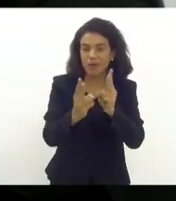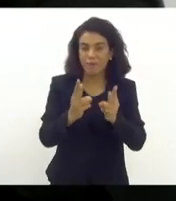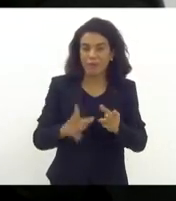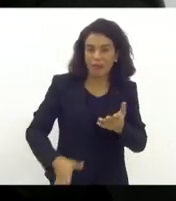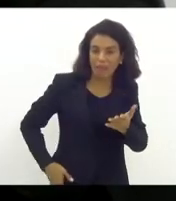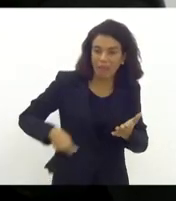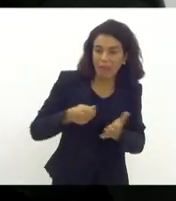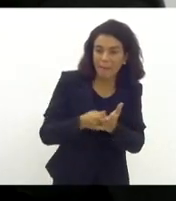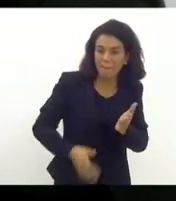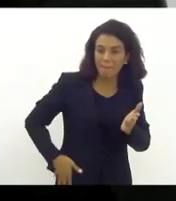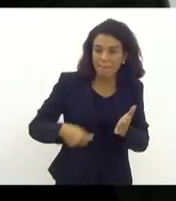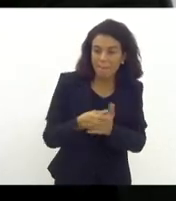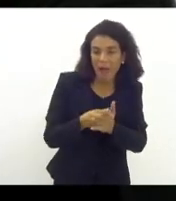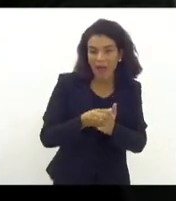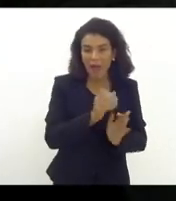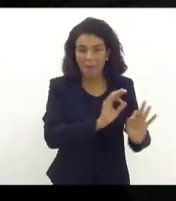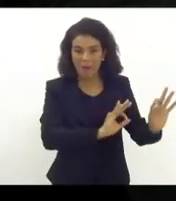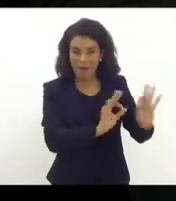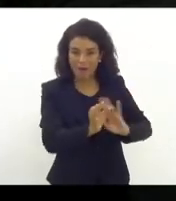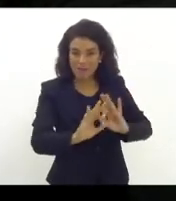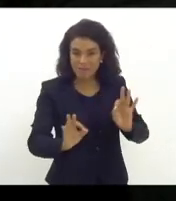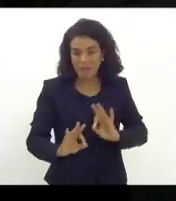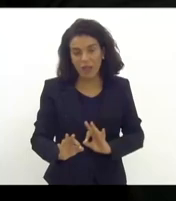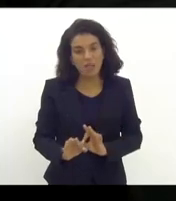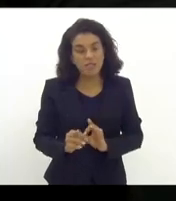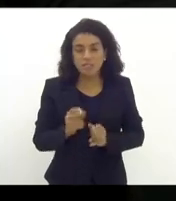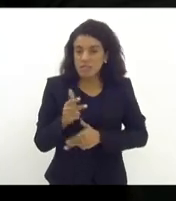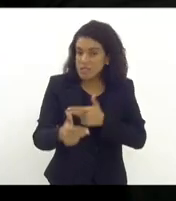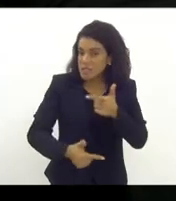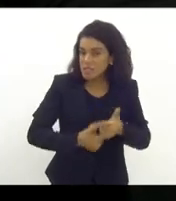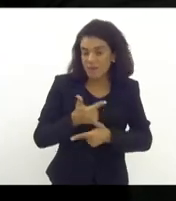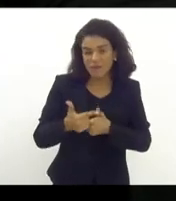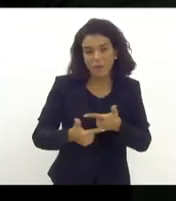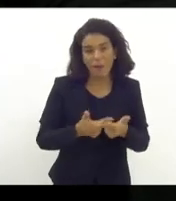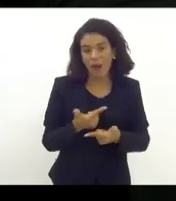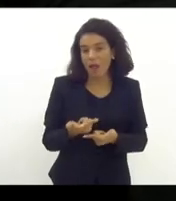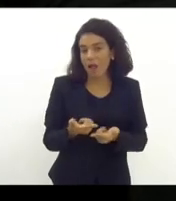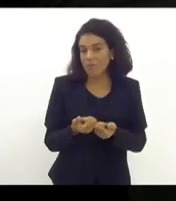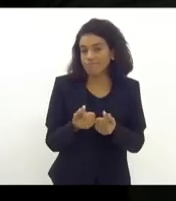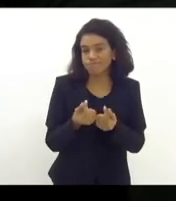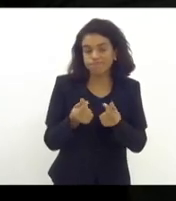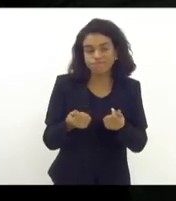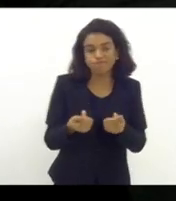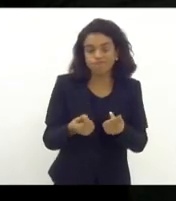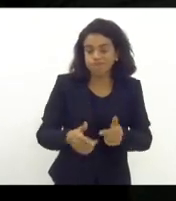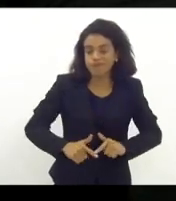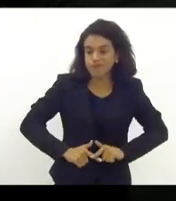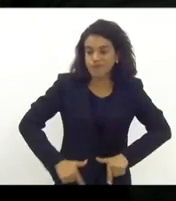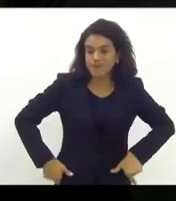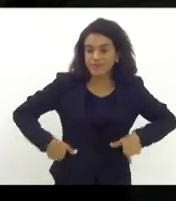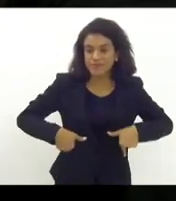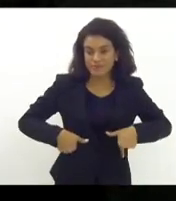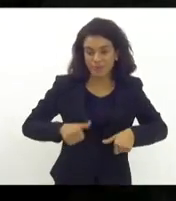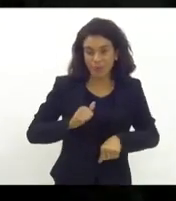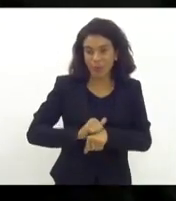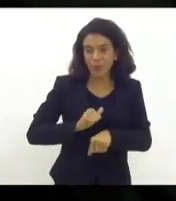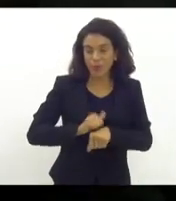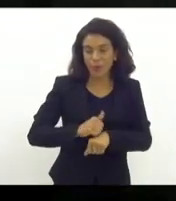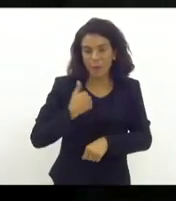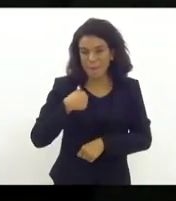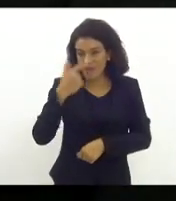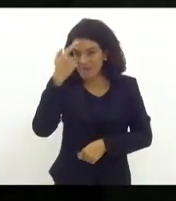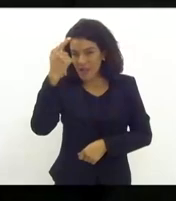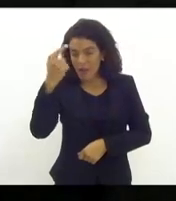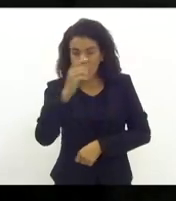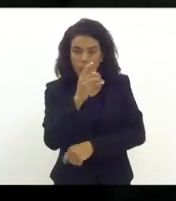do bolso e organizar isso da maneira que podem porque vai vai sempre estar trabalhando na precariedade Então a gente tem que ter entender que não é mais possível pensar um carnaval